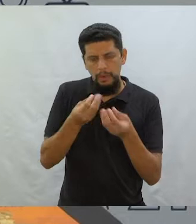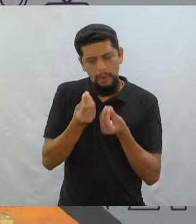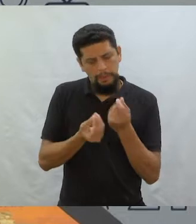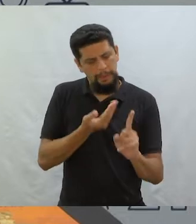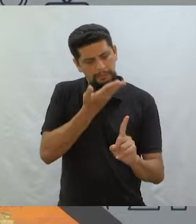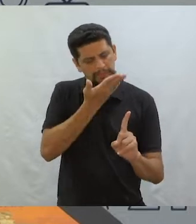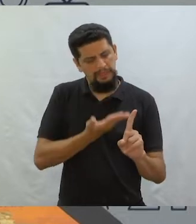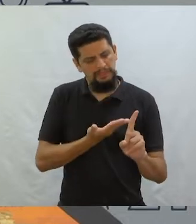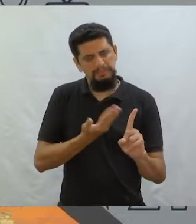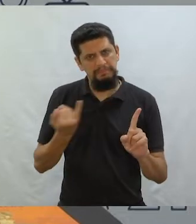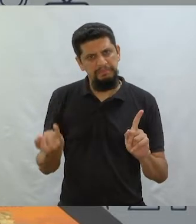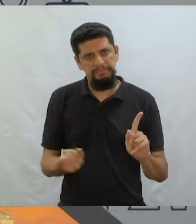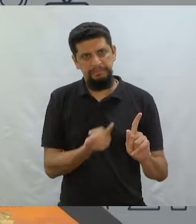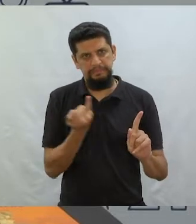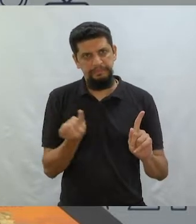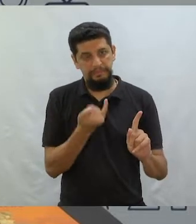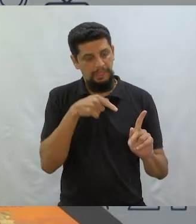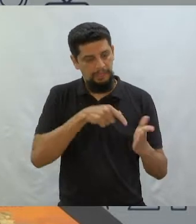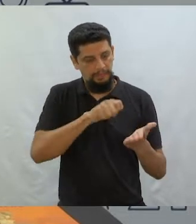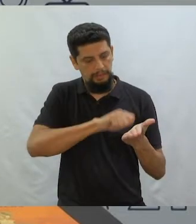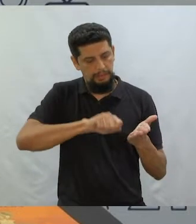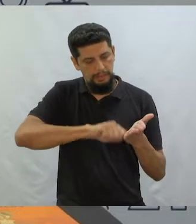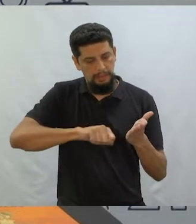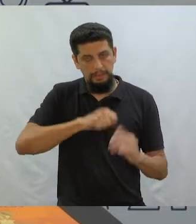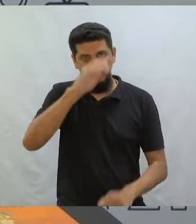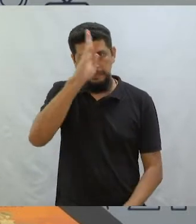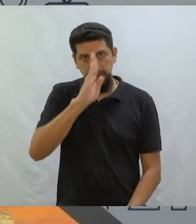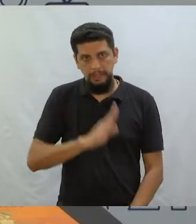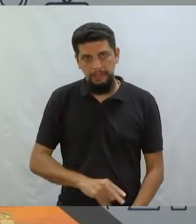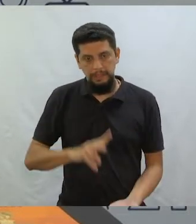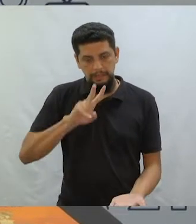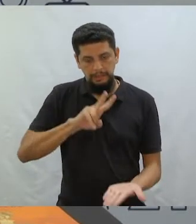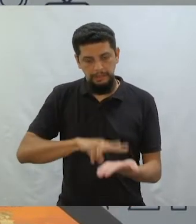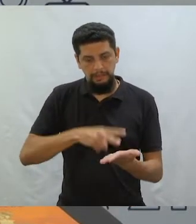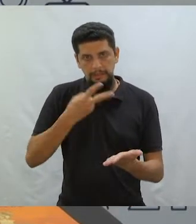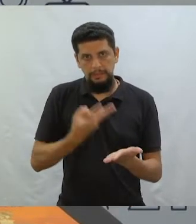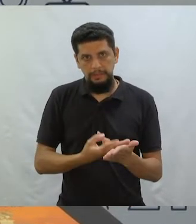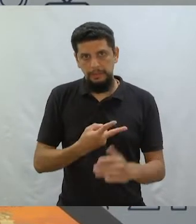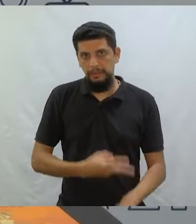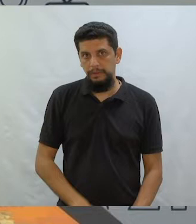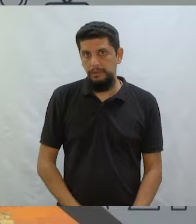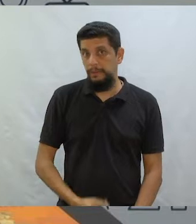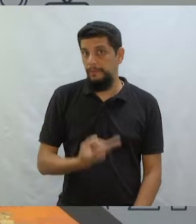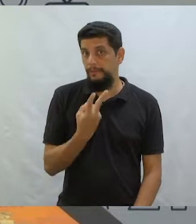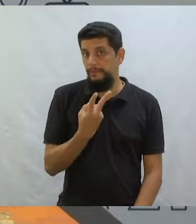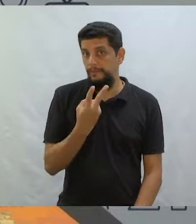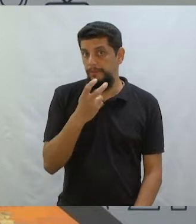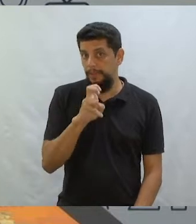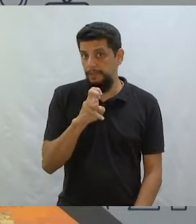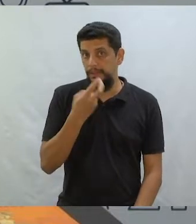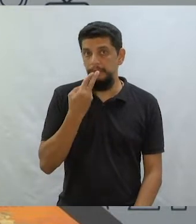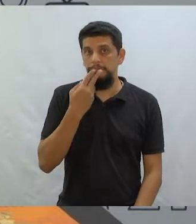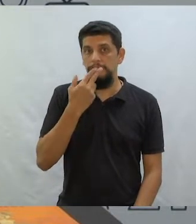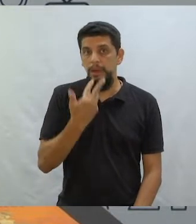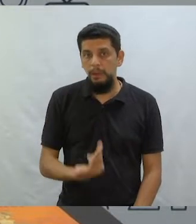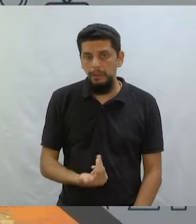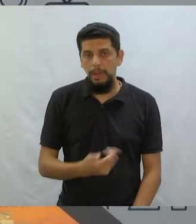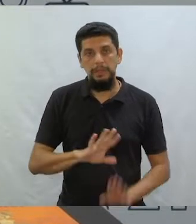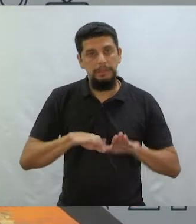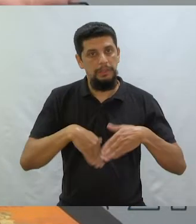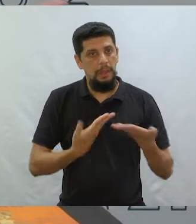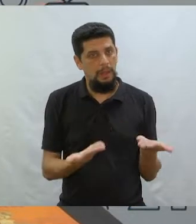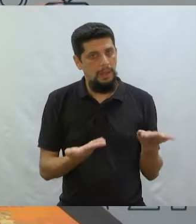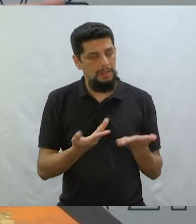importância dessa nossa escritora brasileira traduzido para 25 idiomas